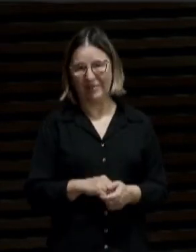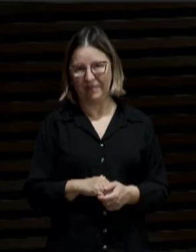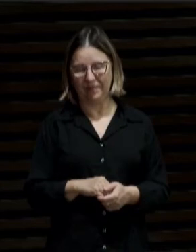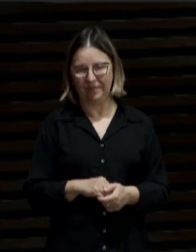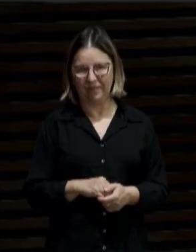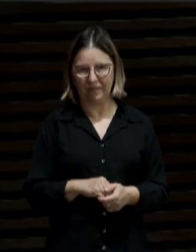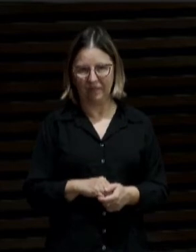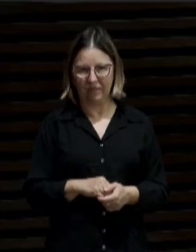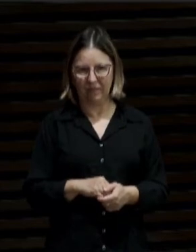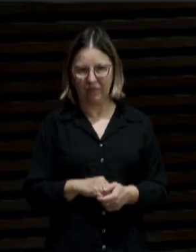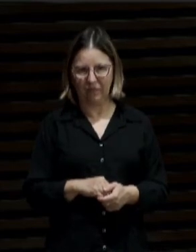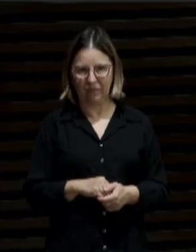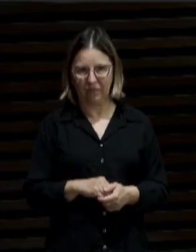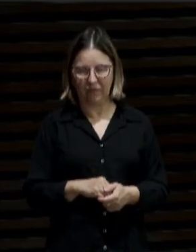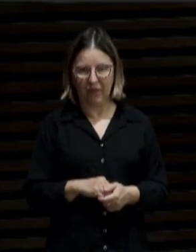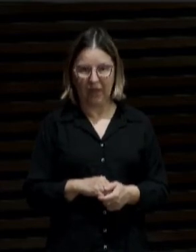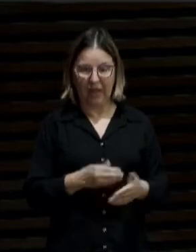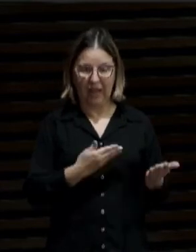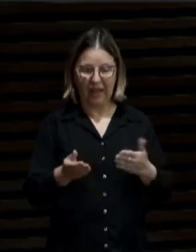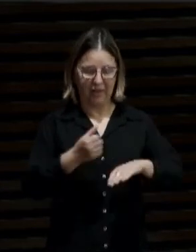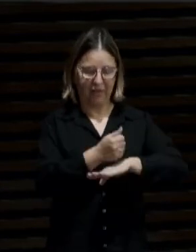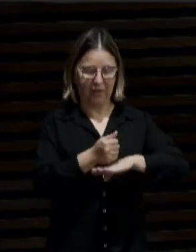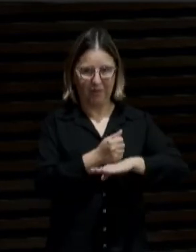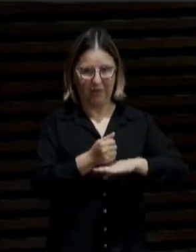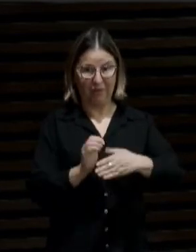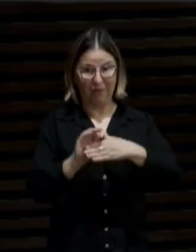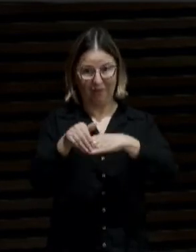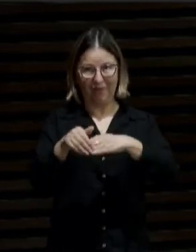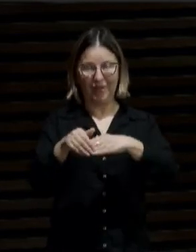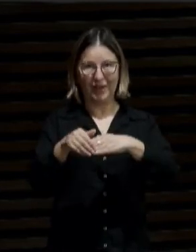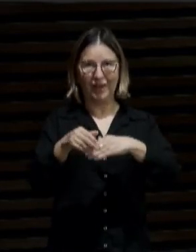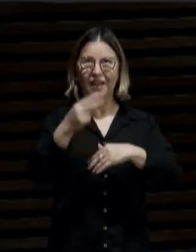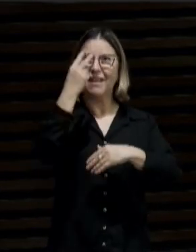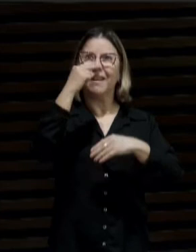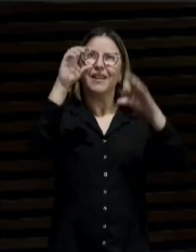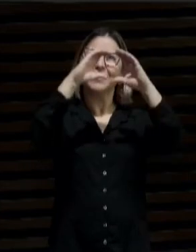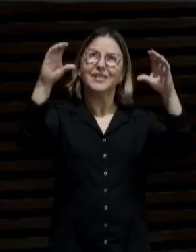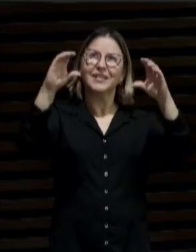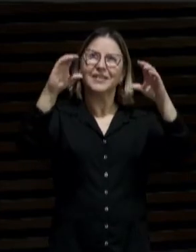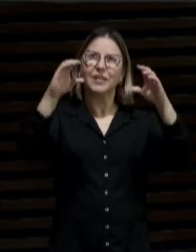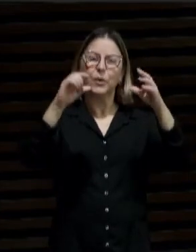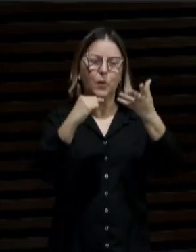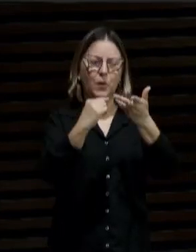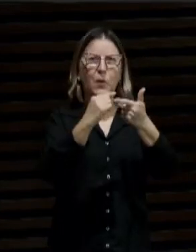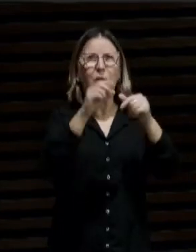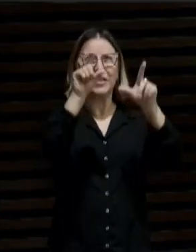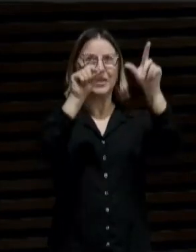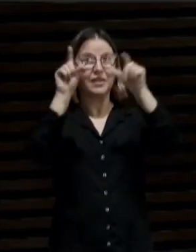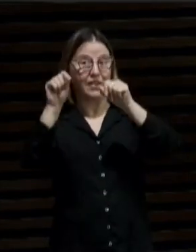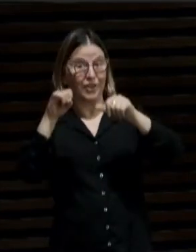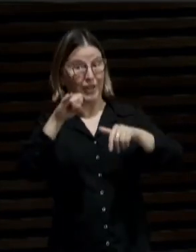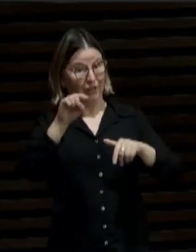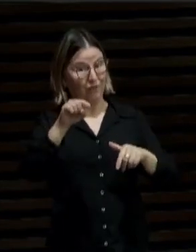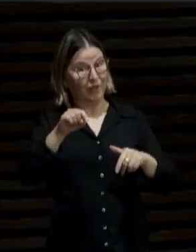disse, olha para os céus e conta as estrelas, se é que o podes. E lhe disse, será assim a